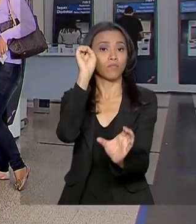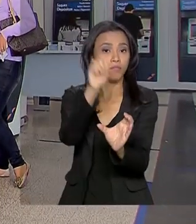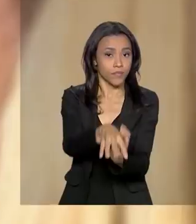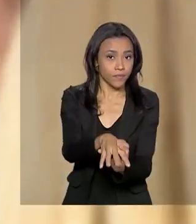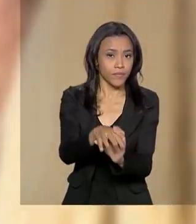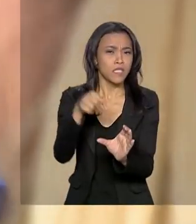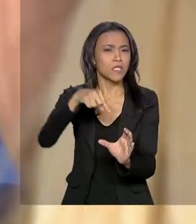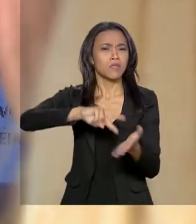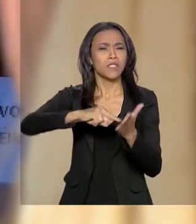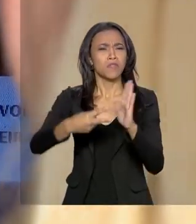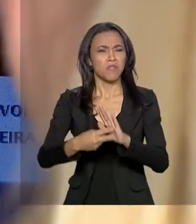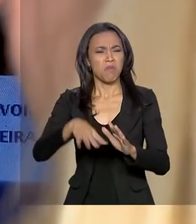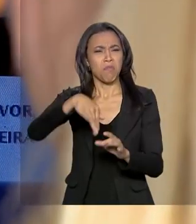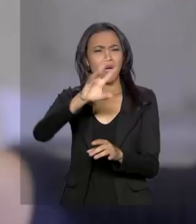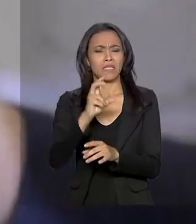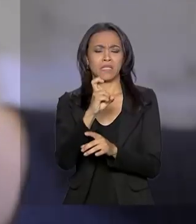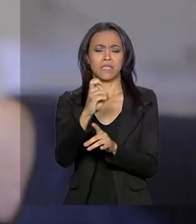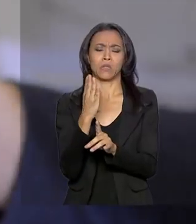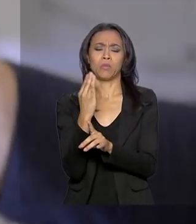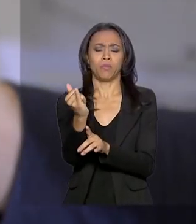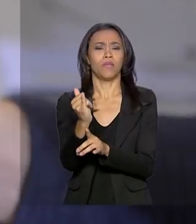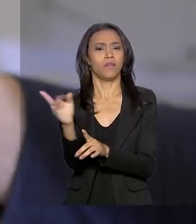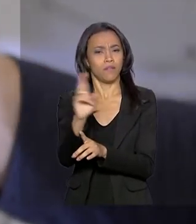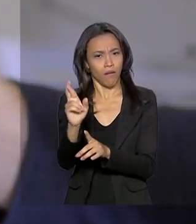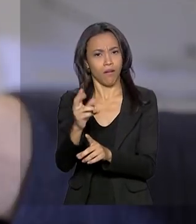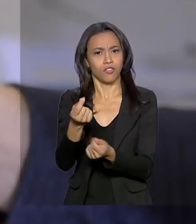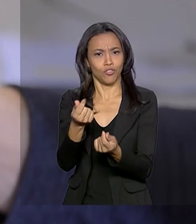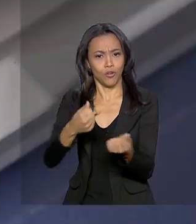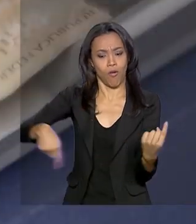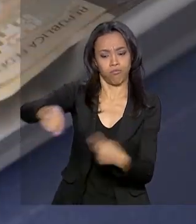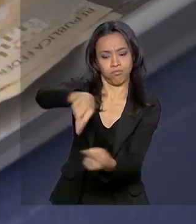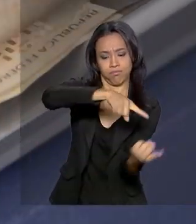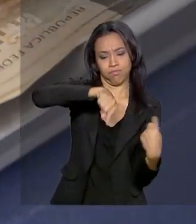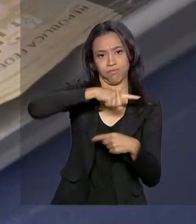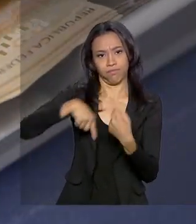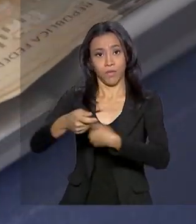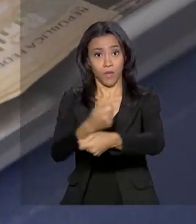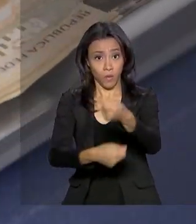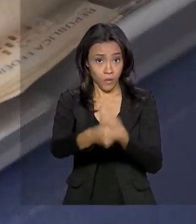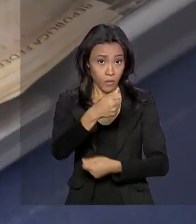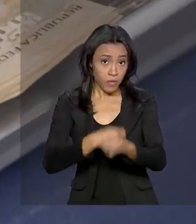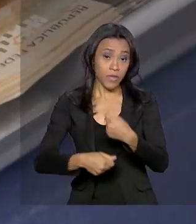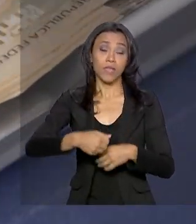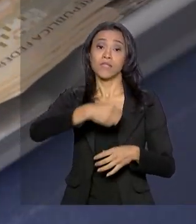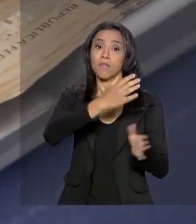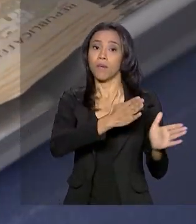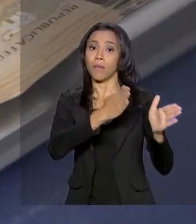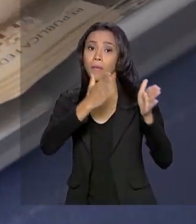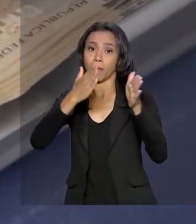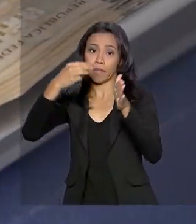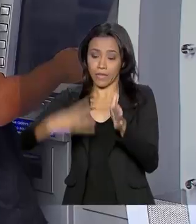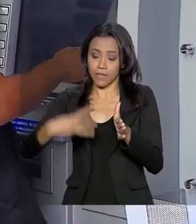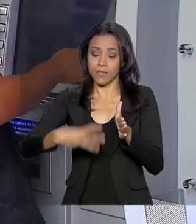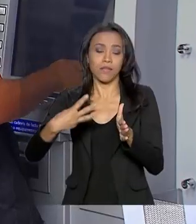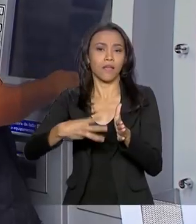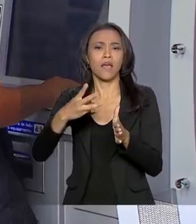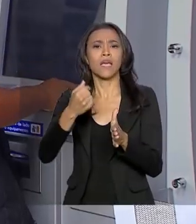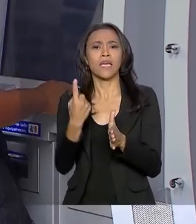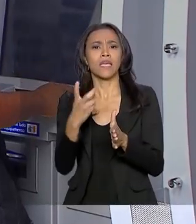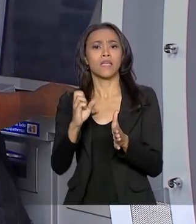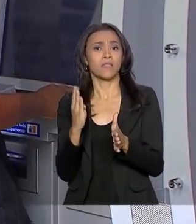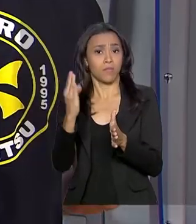representa uma injeção de mais de R$ 5 bilhões na economia. Com esta terceira etapa, os pagamentos já somam cerca de R$ 15 bilhões